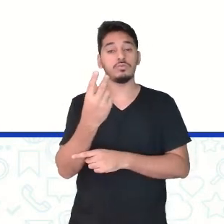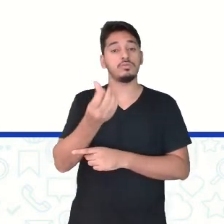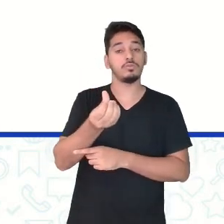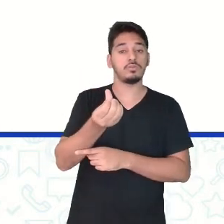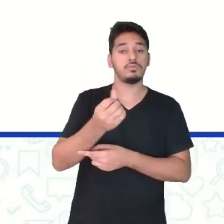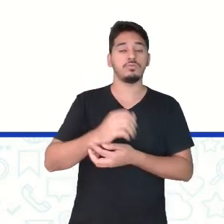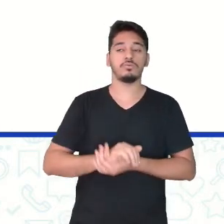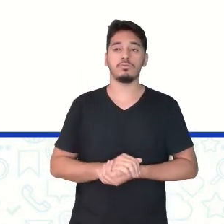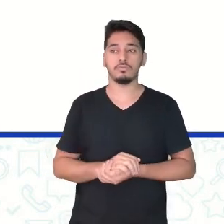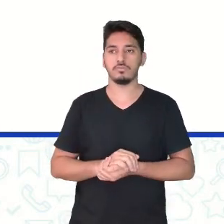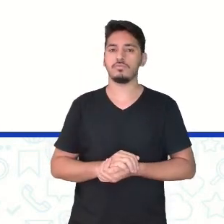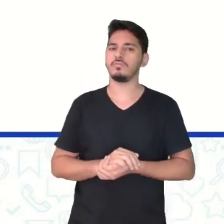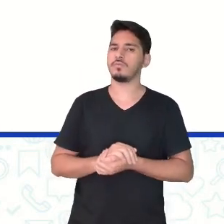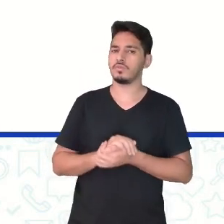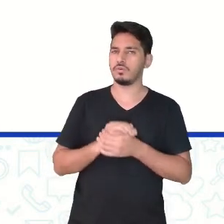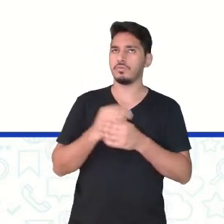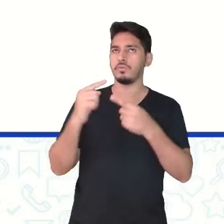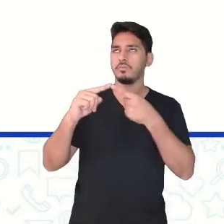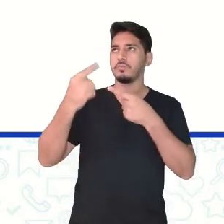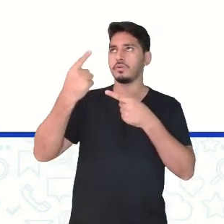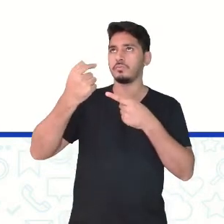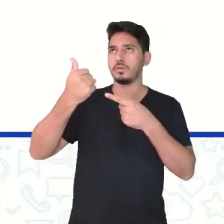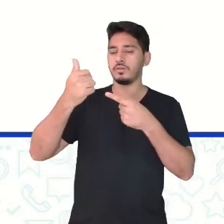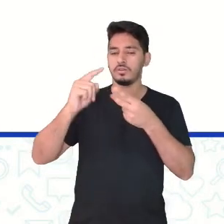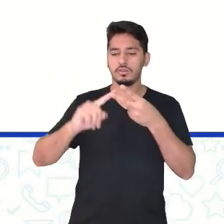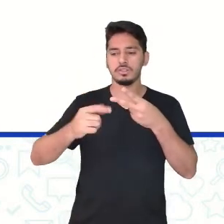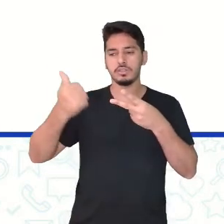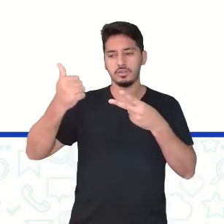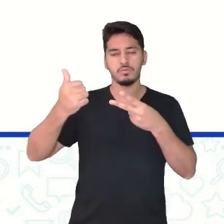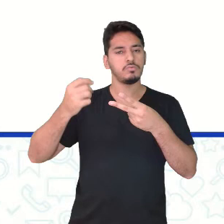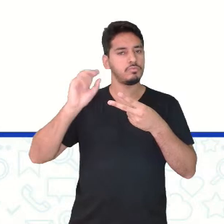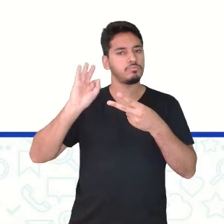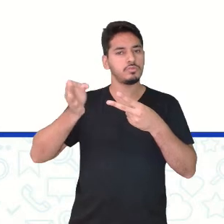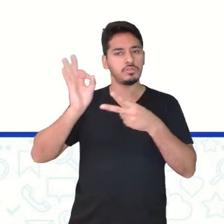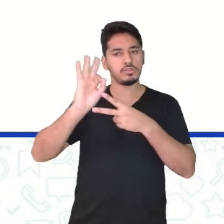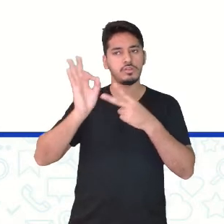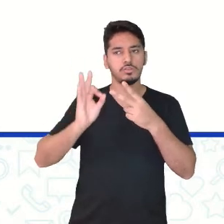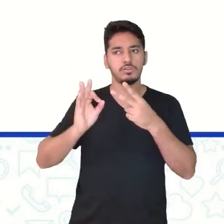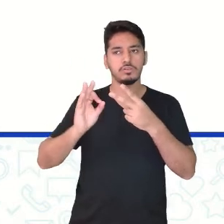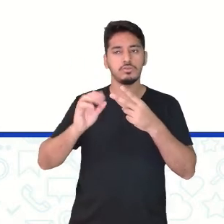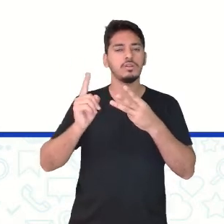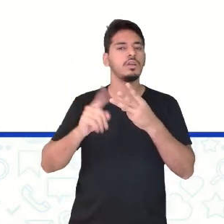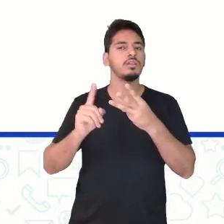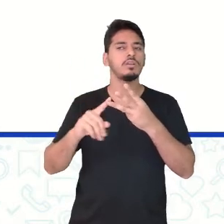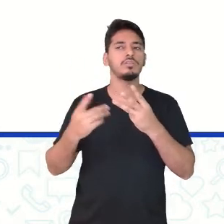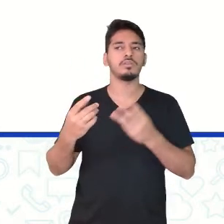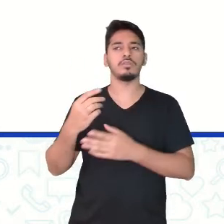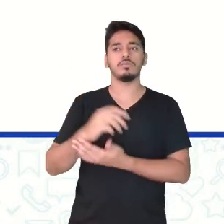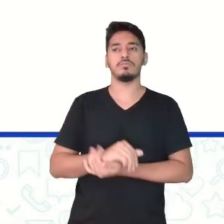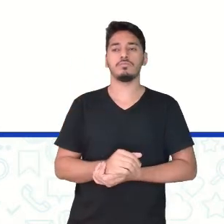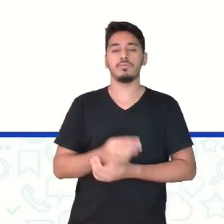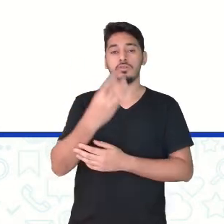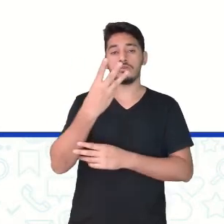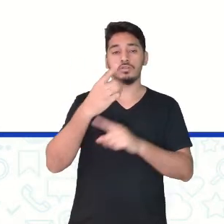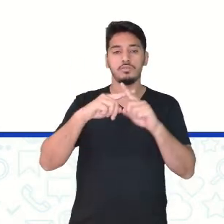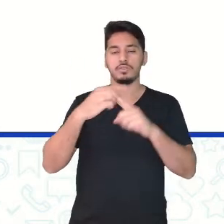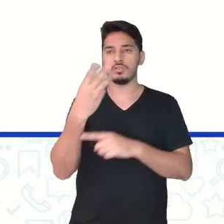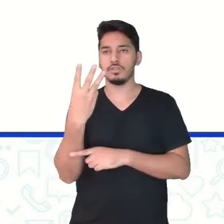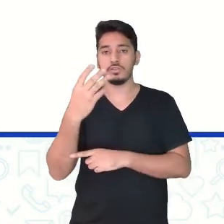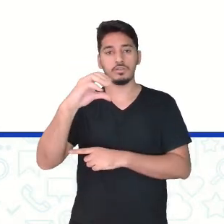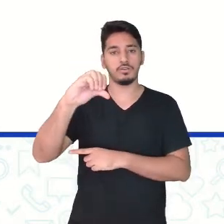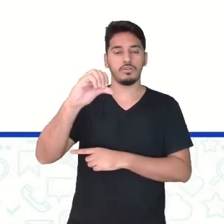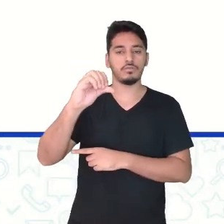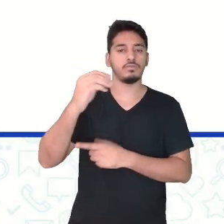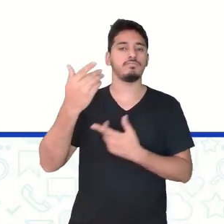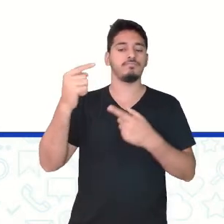2, 6. Opa, bateu a primeira figura, bateu a segunda figura e a terceira figura. A figura 3, ó. 3 vezes 3,